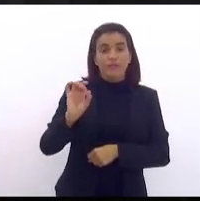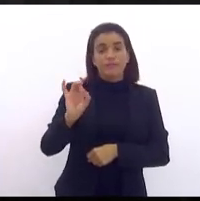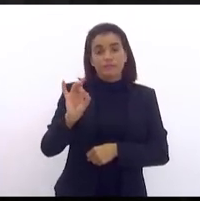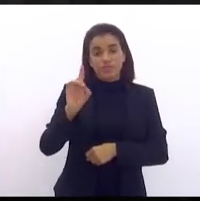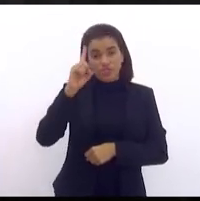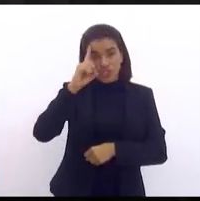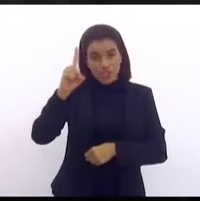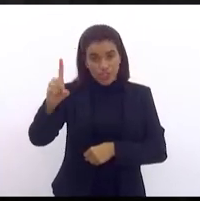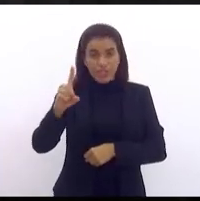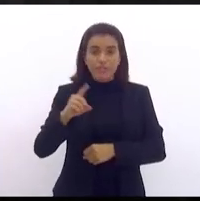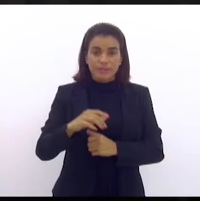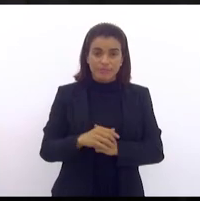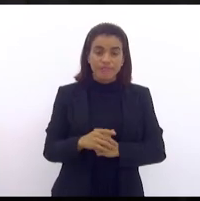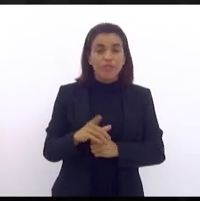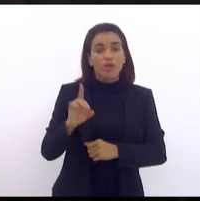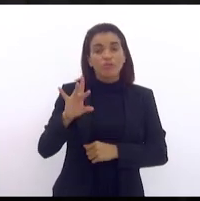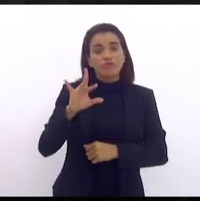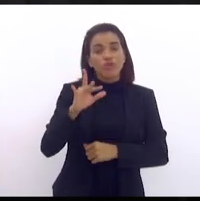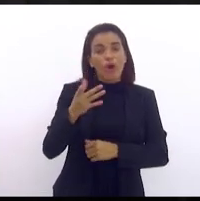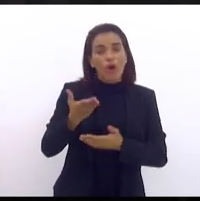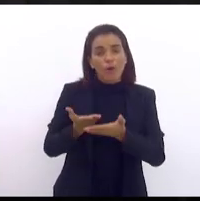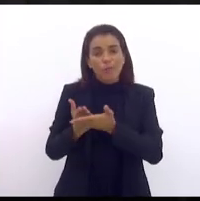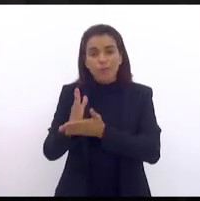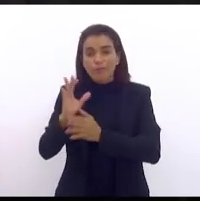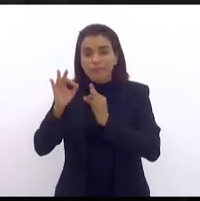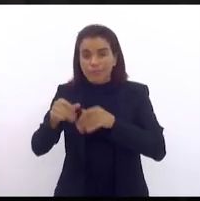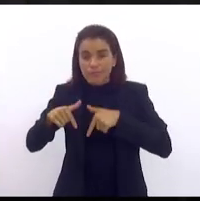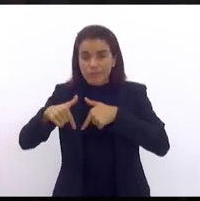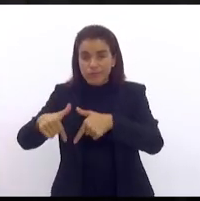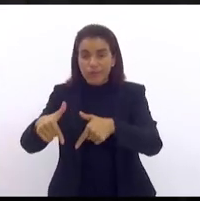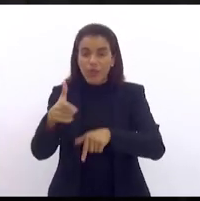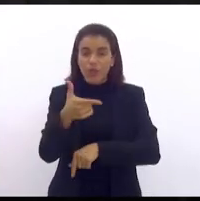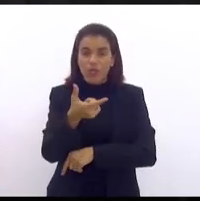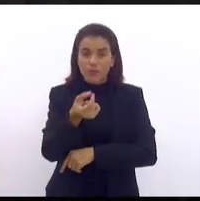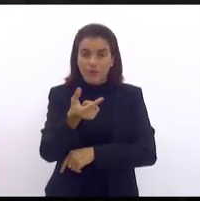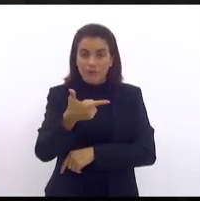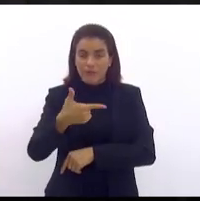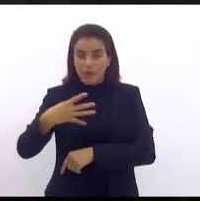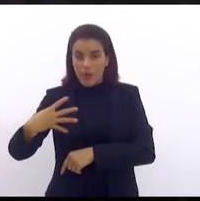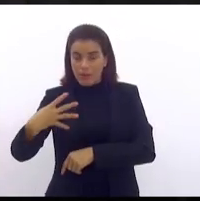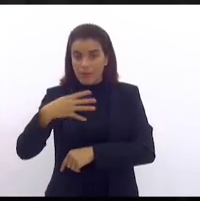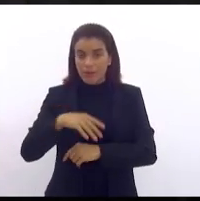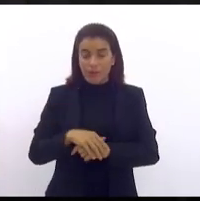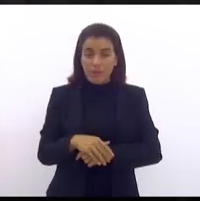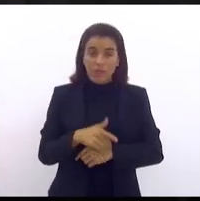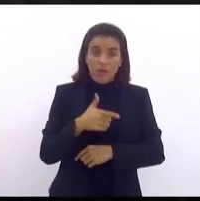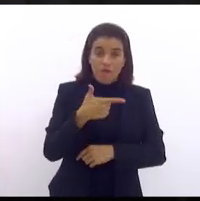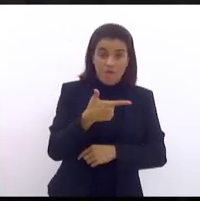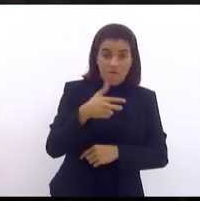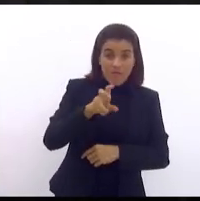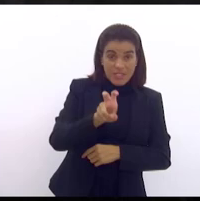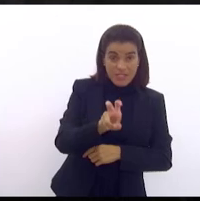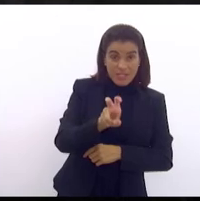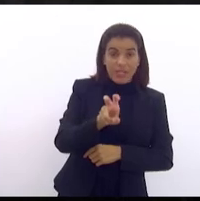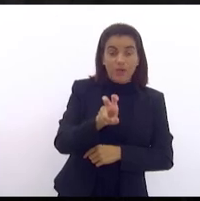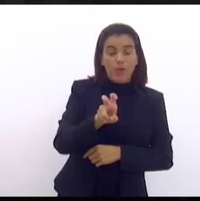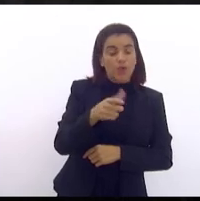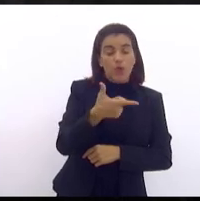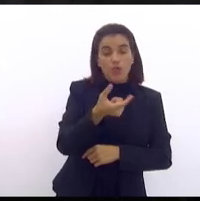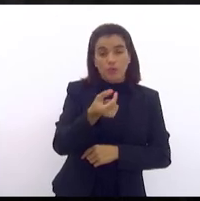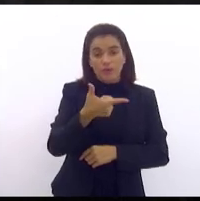abril de 2024 E aí 25 26 trazendo a valor